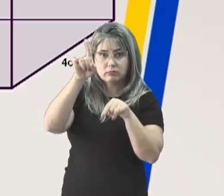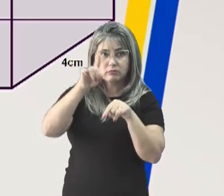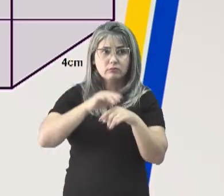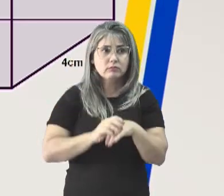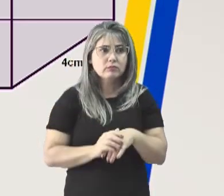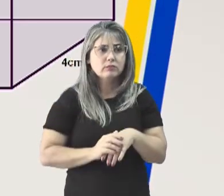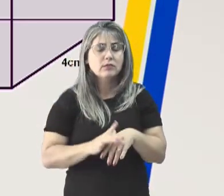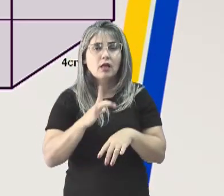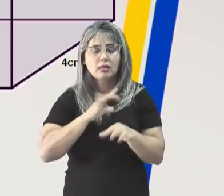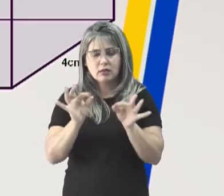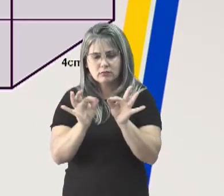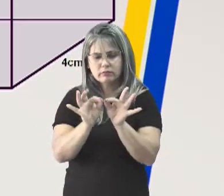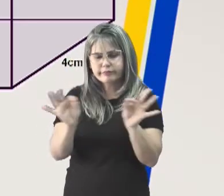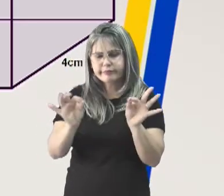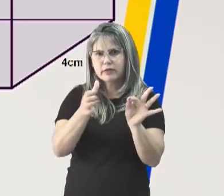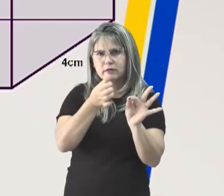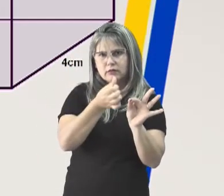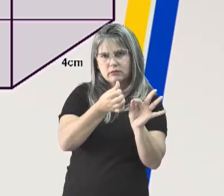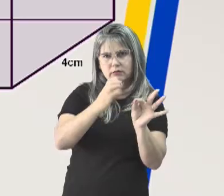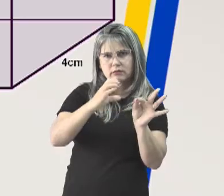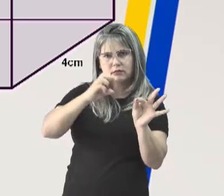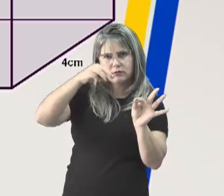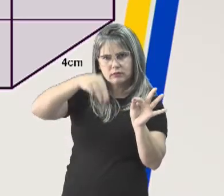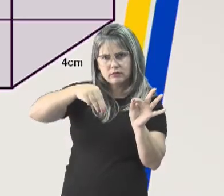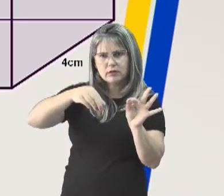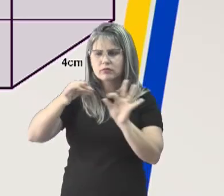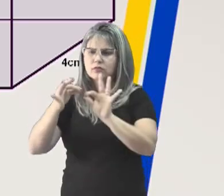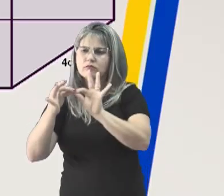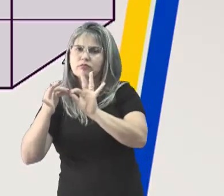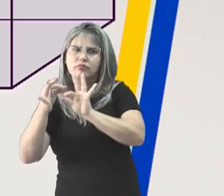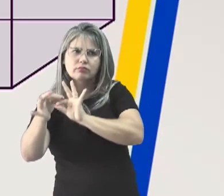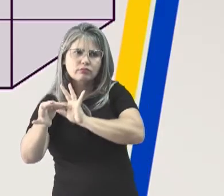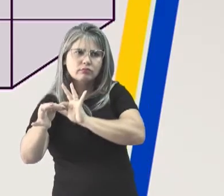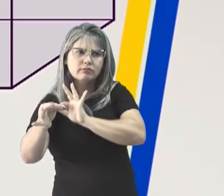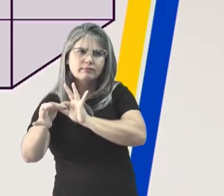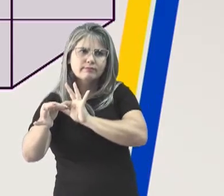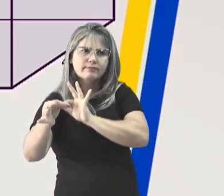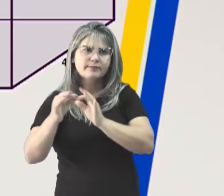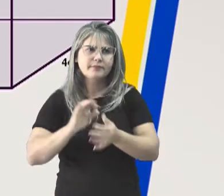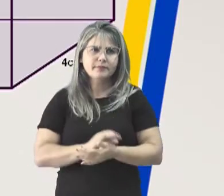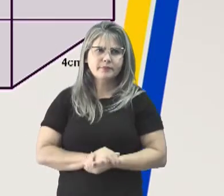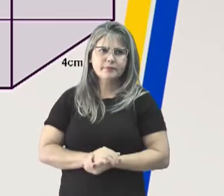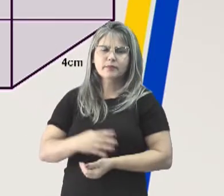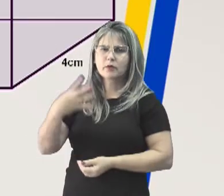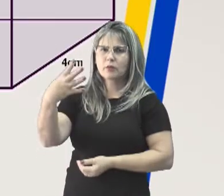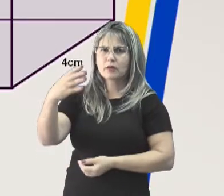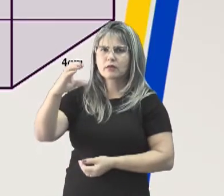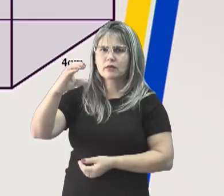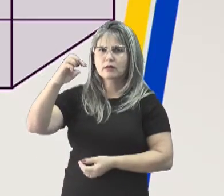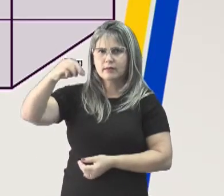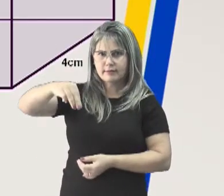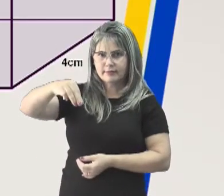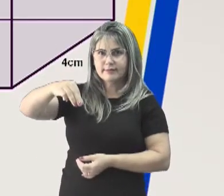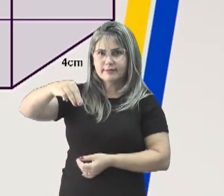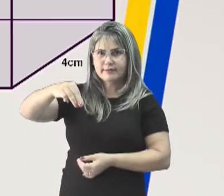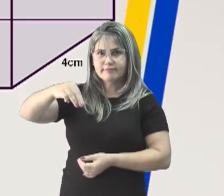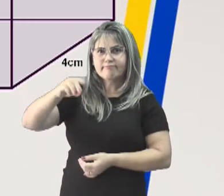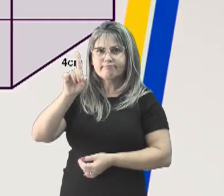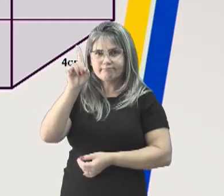prova. Tá aí o paralelepípedo retângulo, que a gente já conheceu também como bloco retangular ou